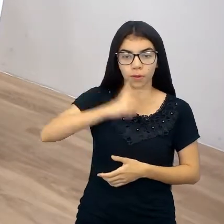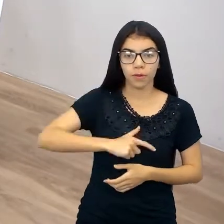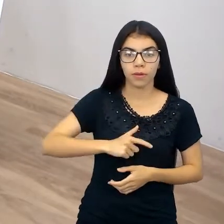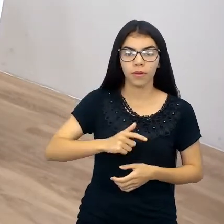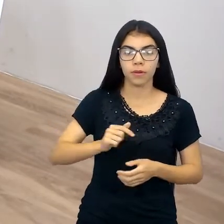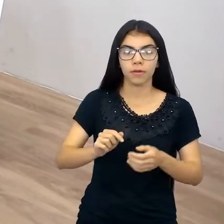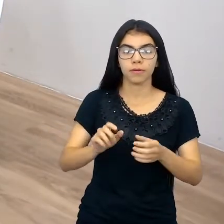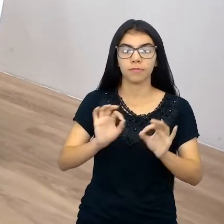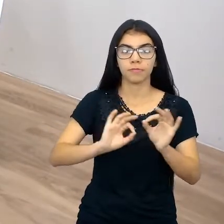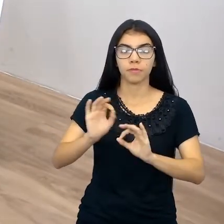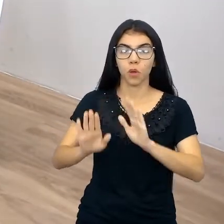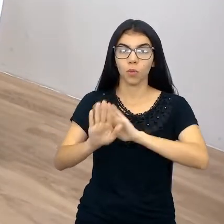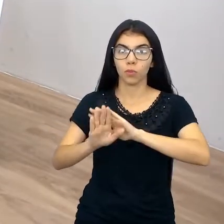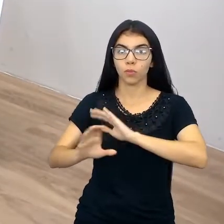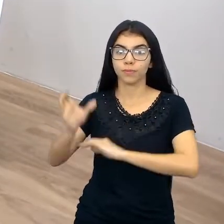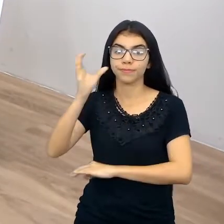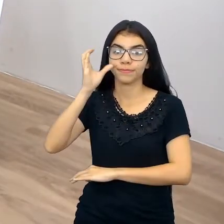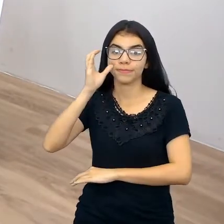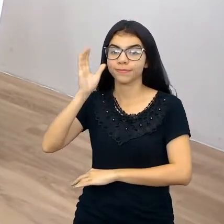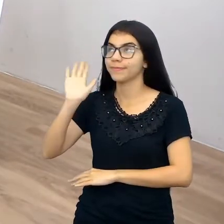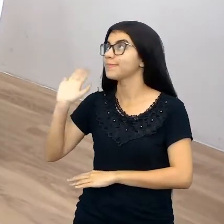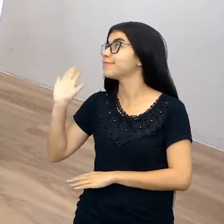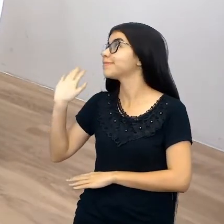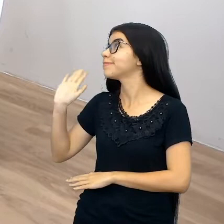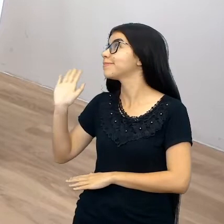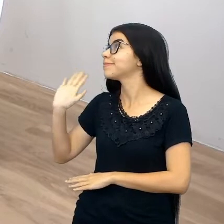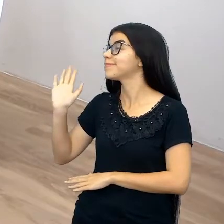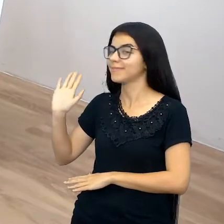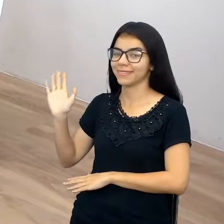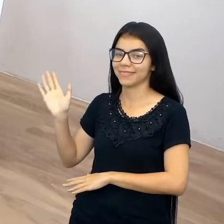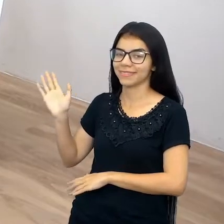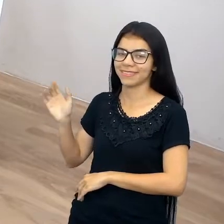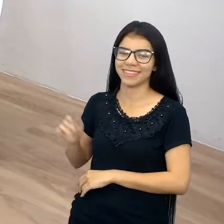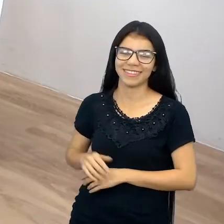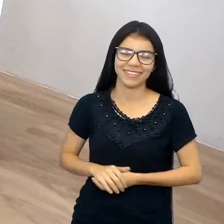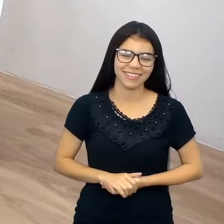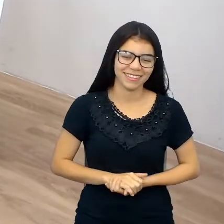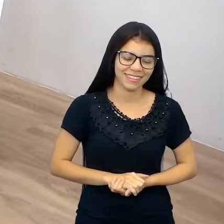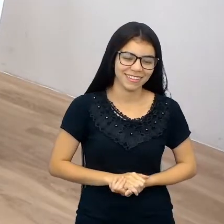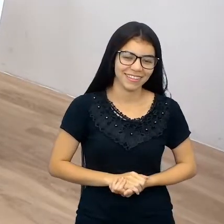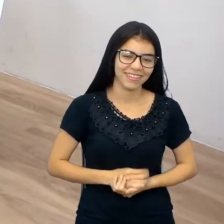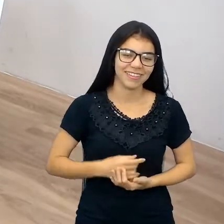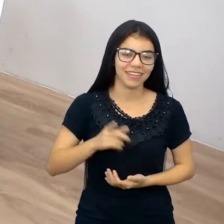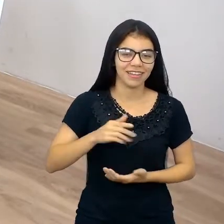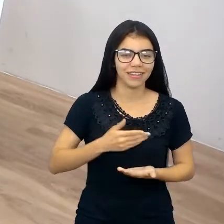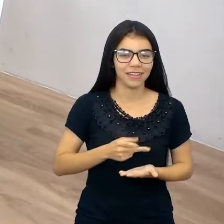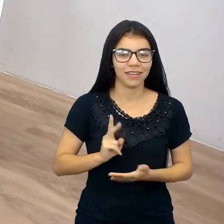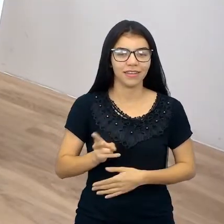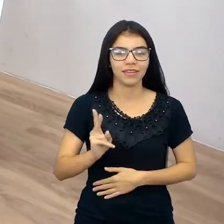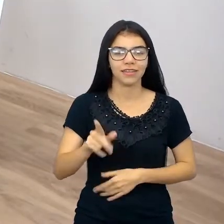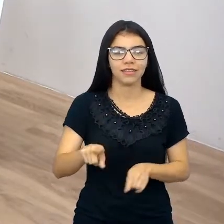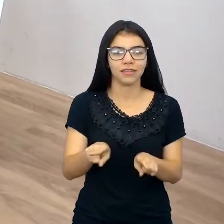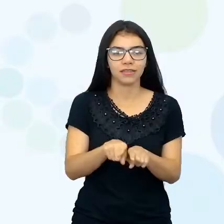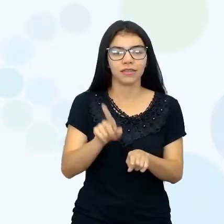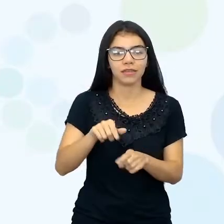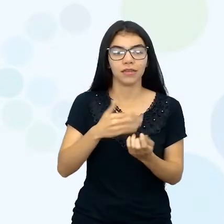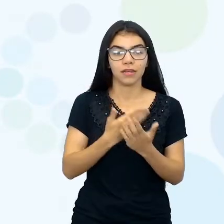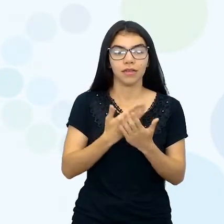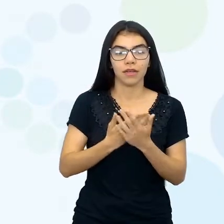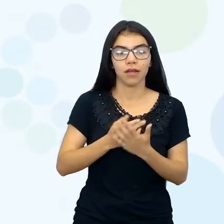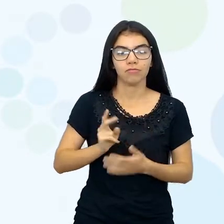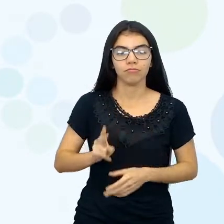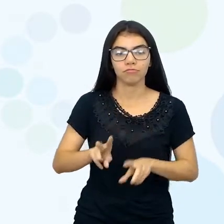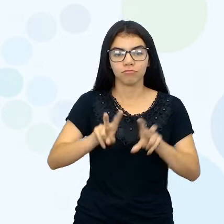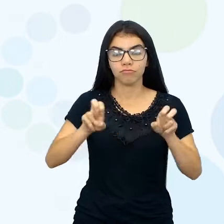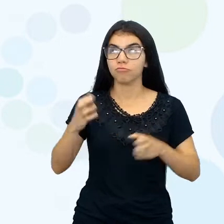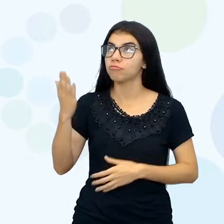vocês, estão elas também, a Carolina e a Bianca. É um prazer ter vocês aqui conosco, muito legal, muito obrigado. Vamos lá então, os créditos da aula, tá tudo brilhando na